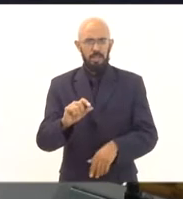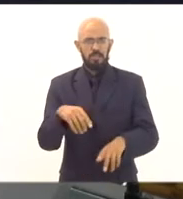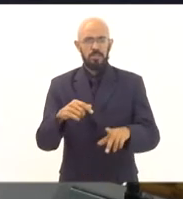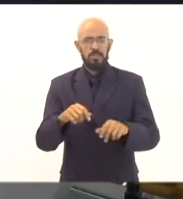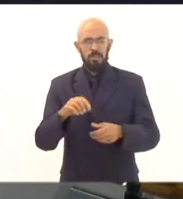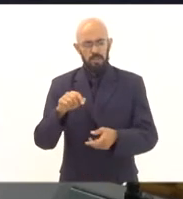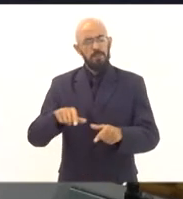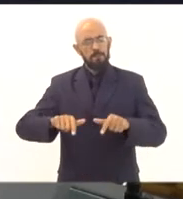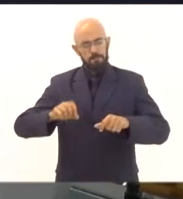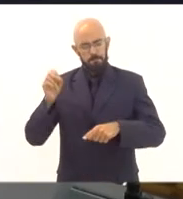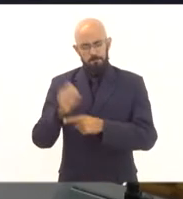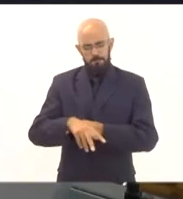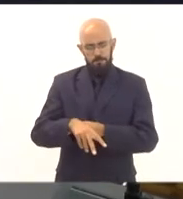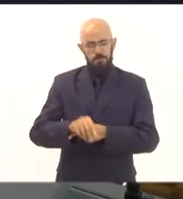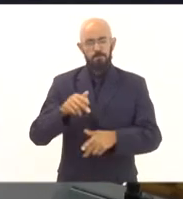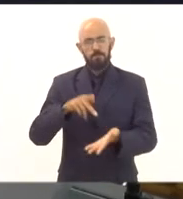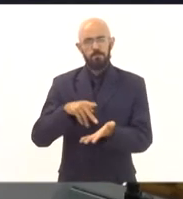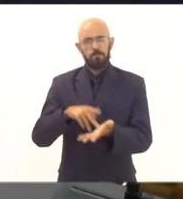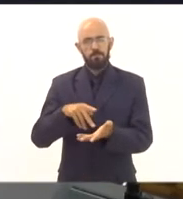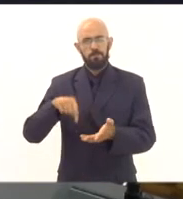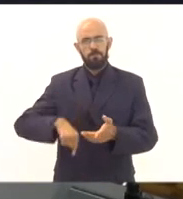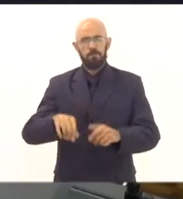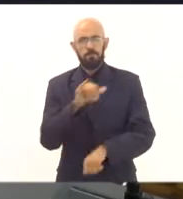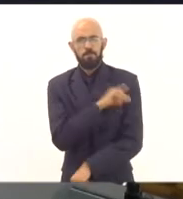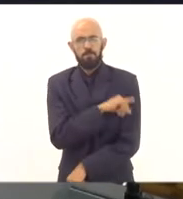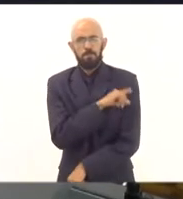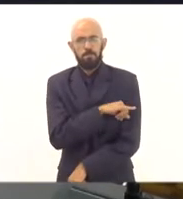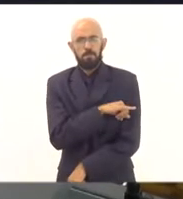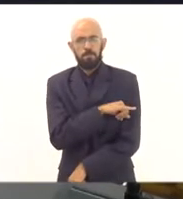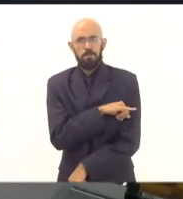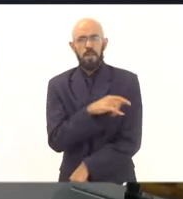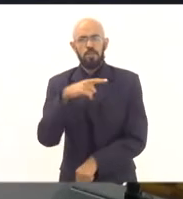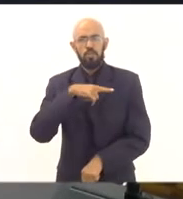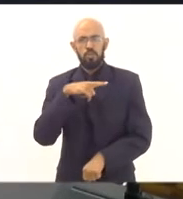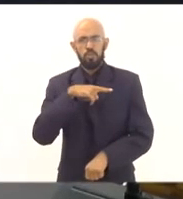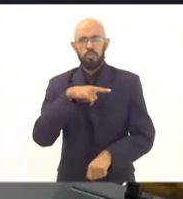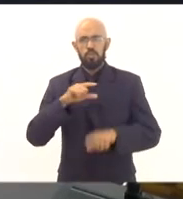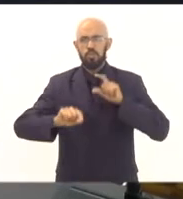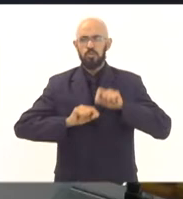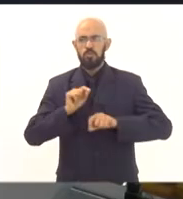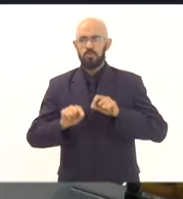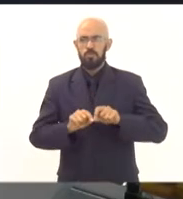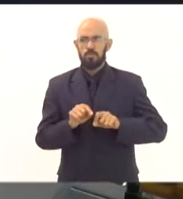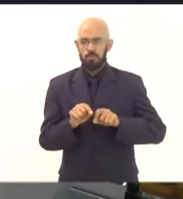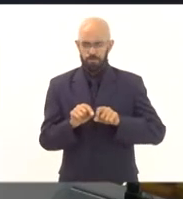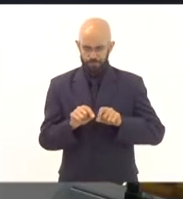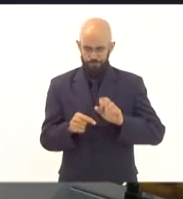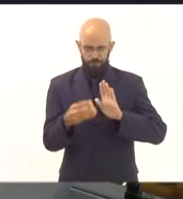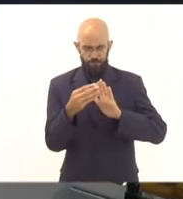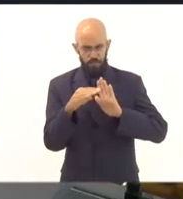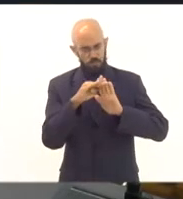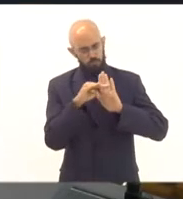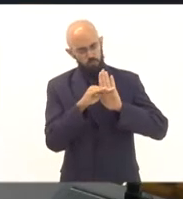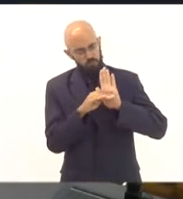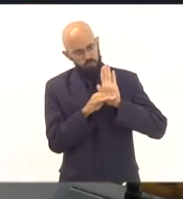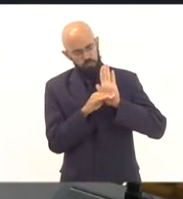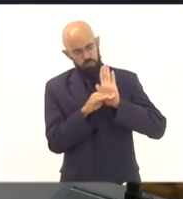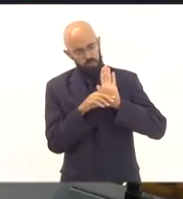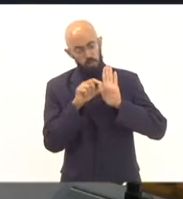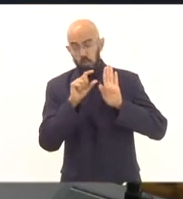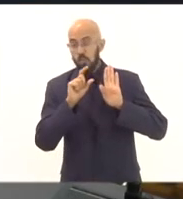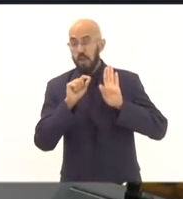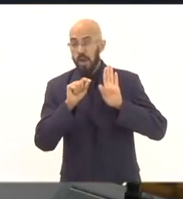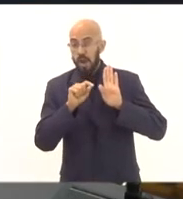realmente no estado do Rio de Janeiro e havia ali uma disposição em que parte